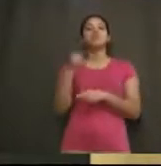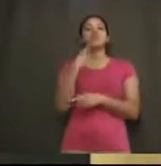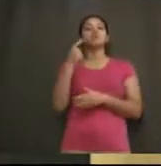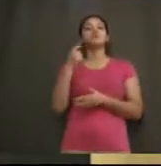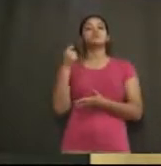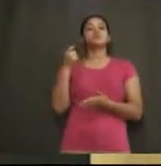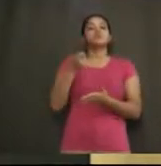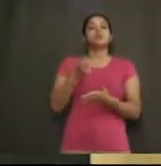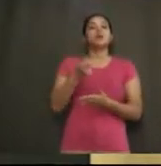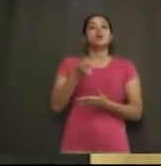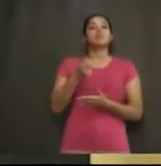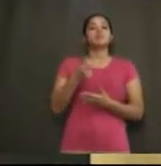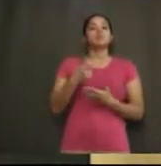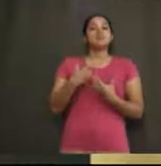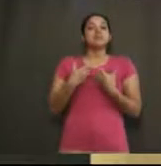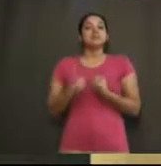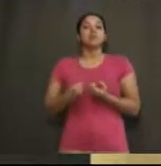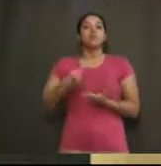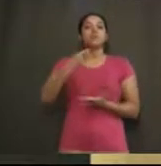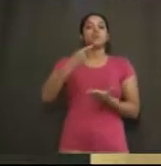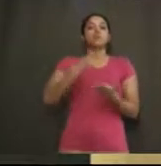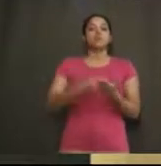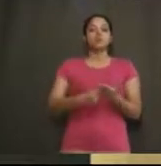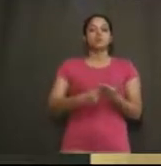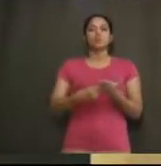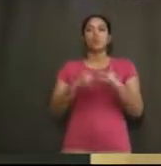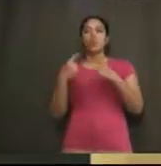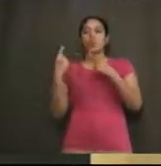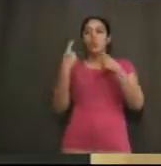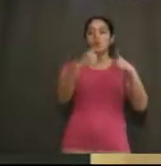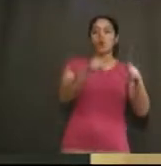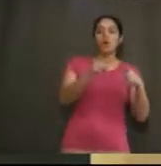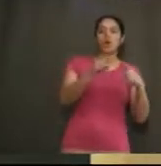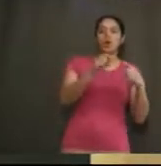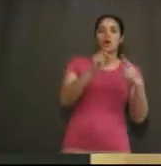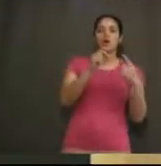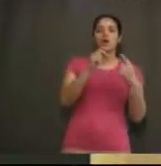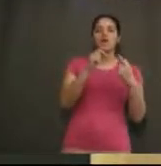de lutar contra o fascismo, nós temos uma obrigação imperativa de